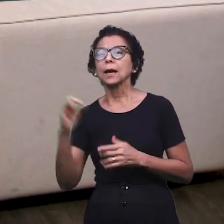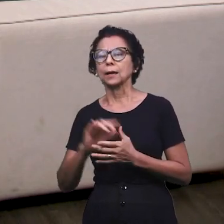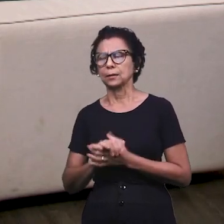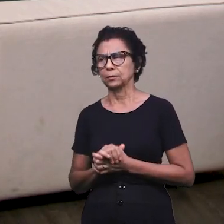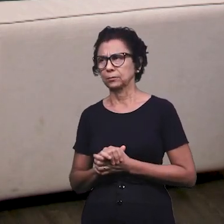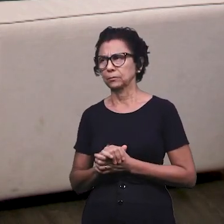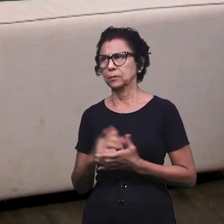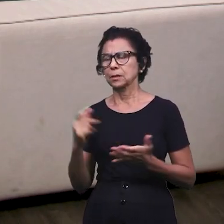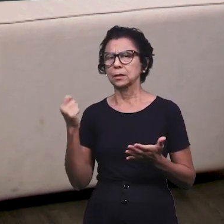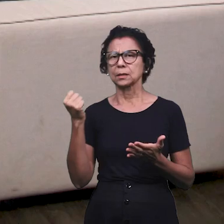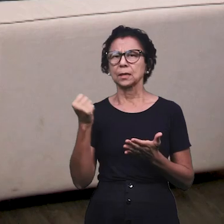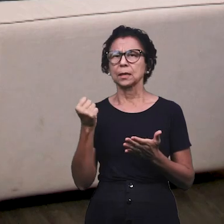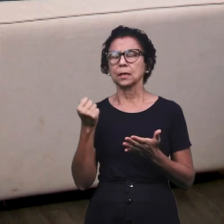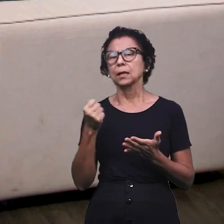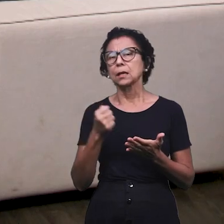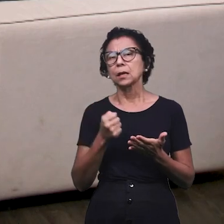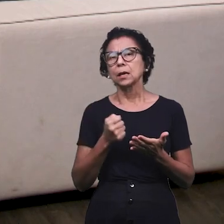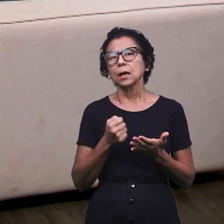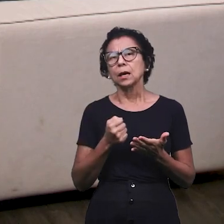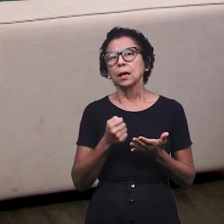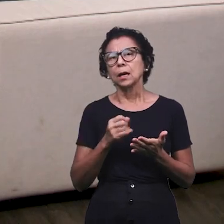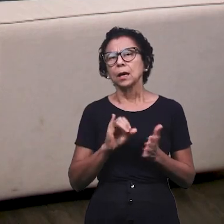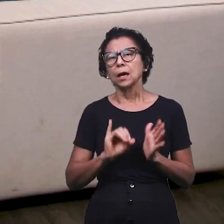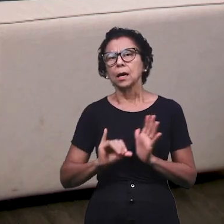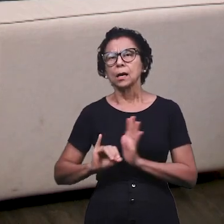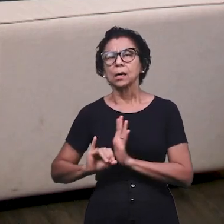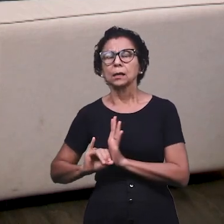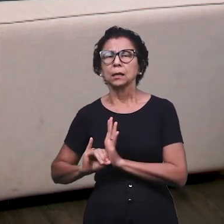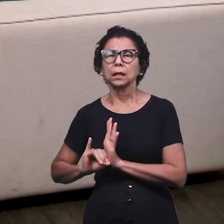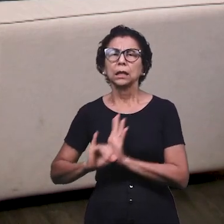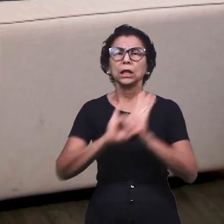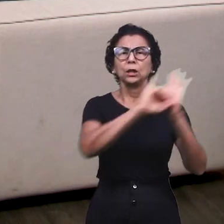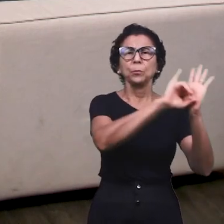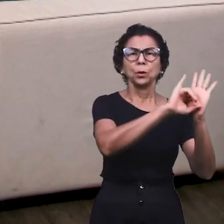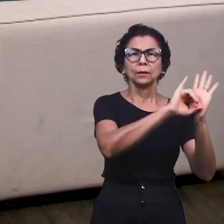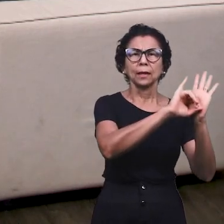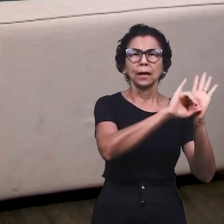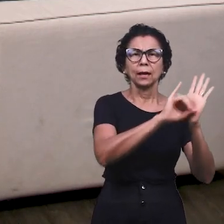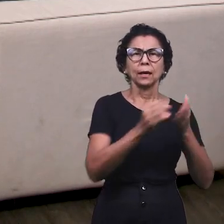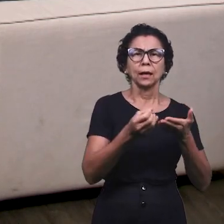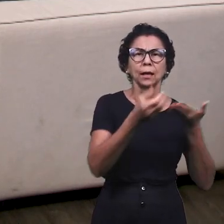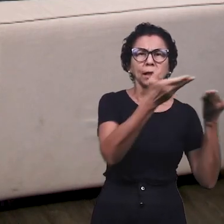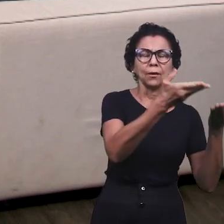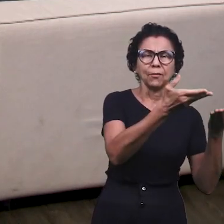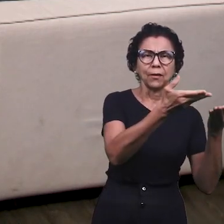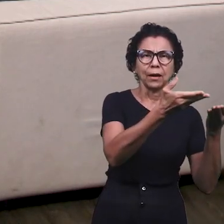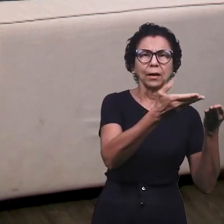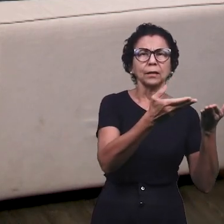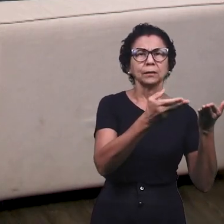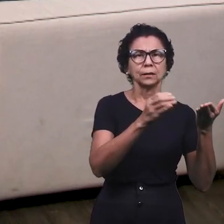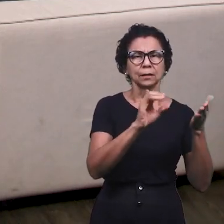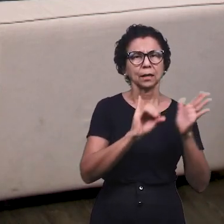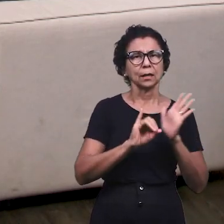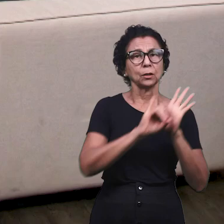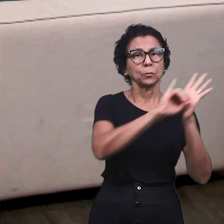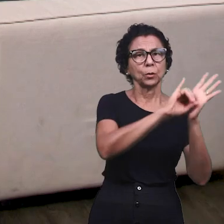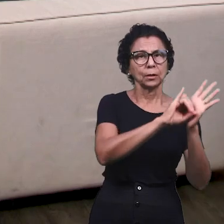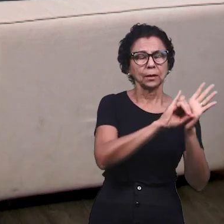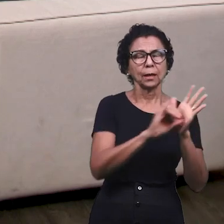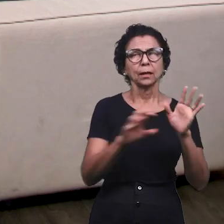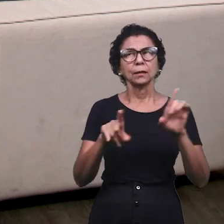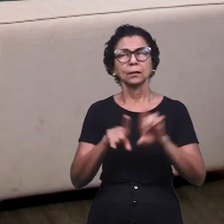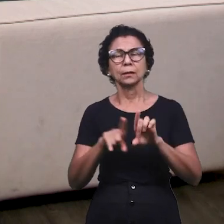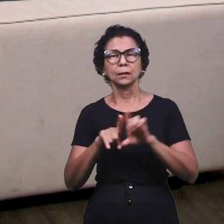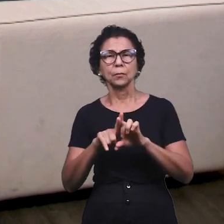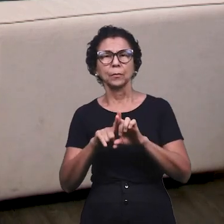Bruno, o que atrai? O que te atraiu, por exemplo? Você entrou nesse mercado, né, vocês dois, há muito tempo.